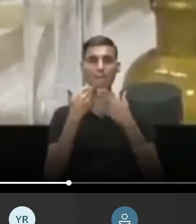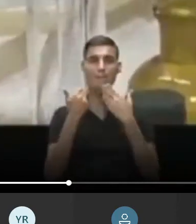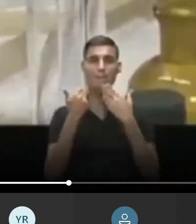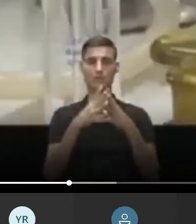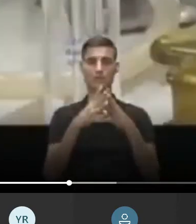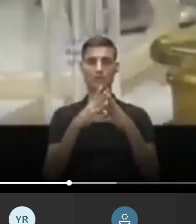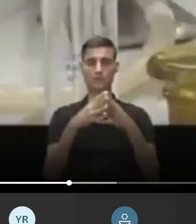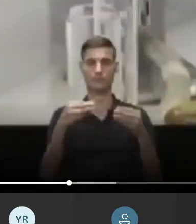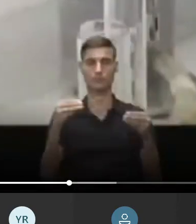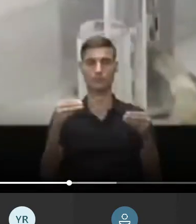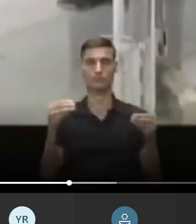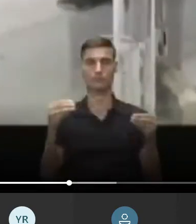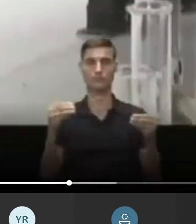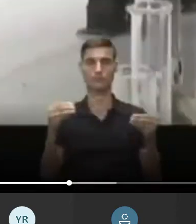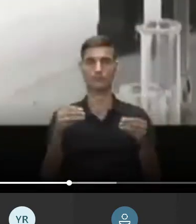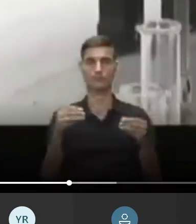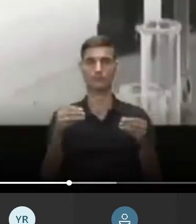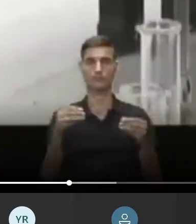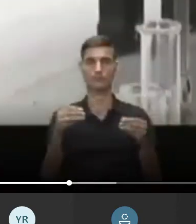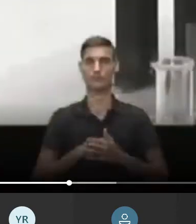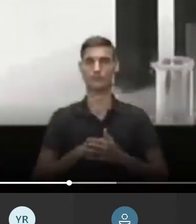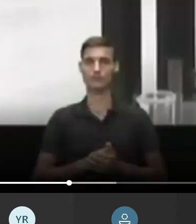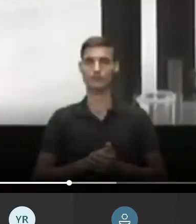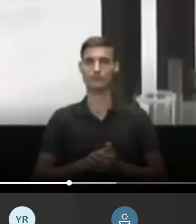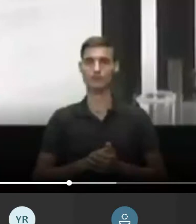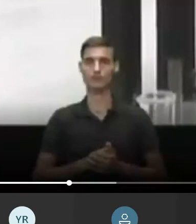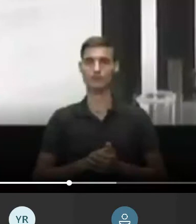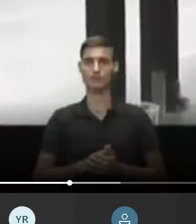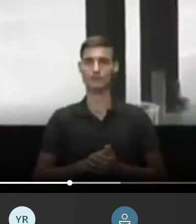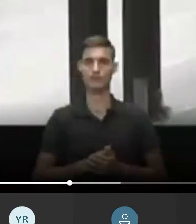essa solução, agora eu vou colocar dentro do funil.